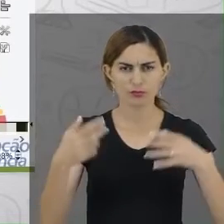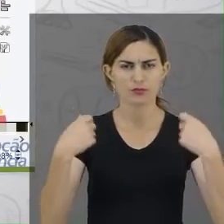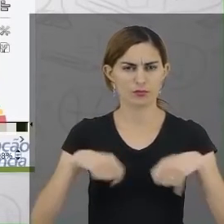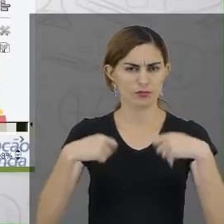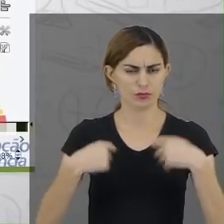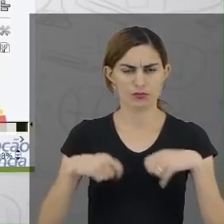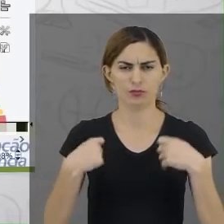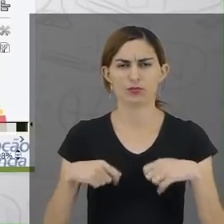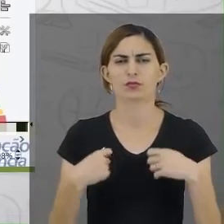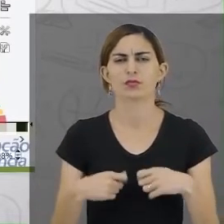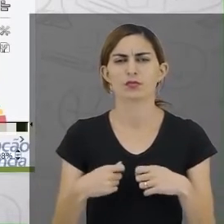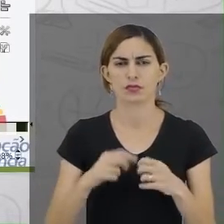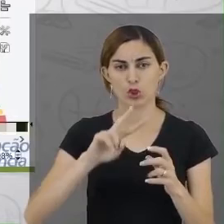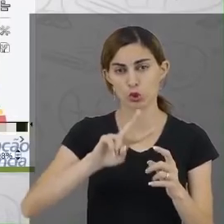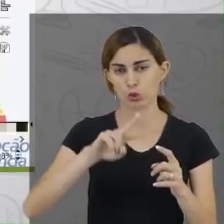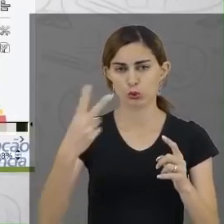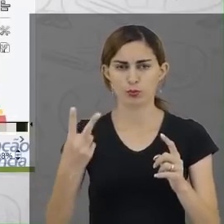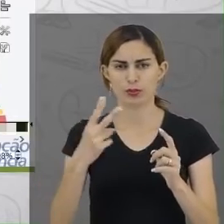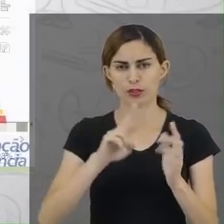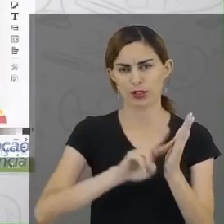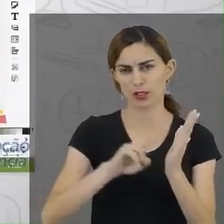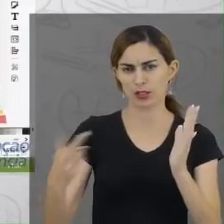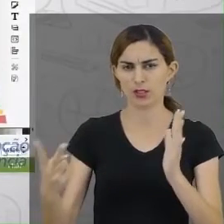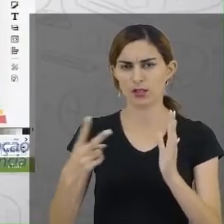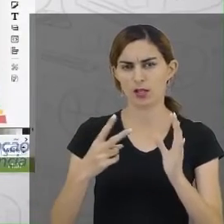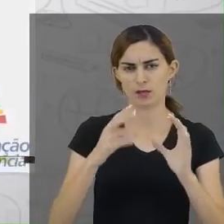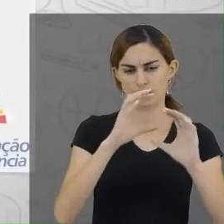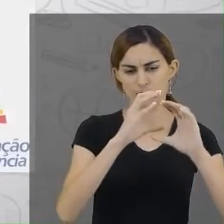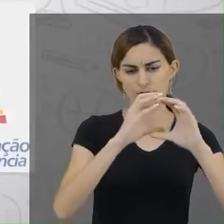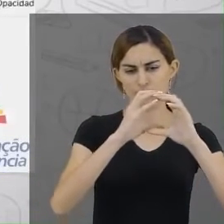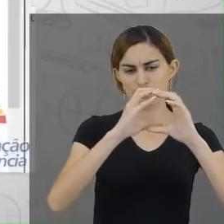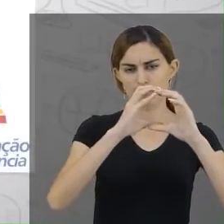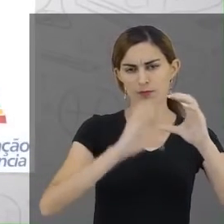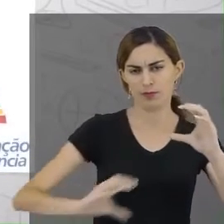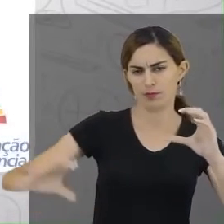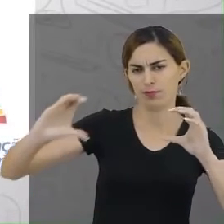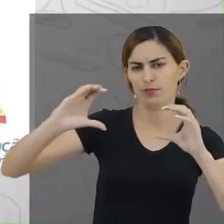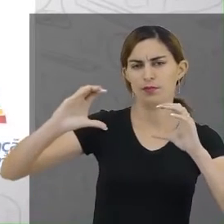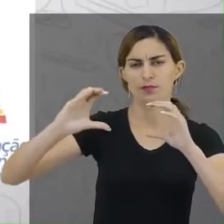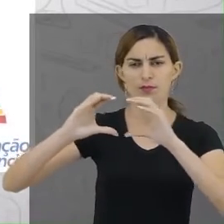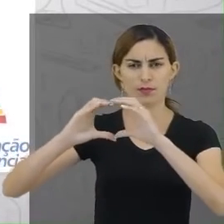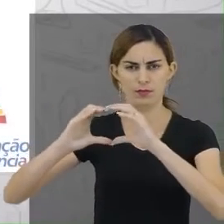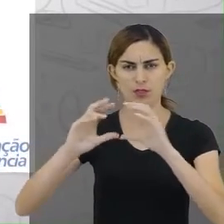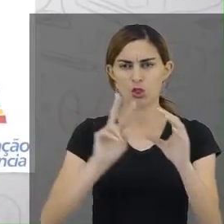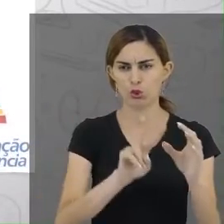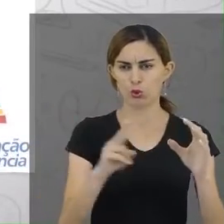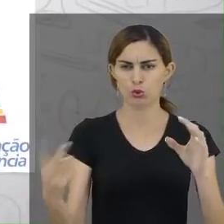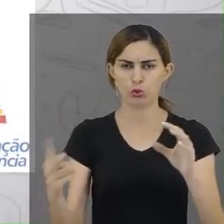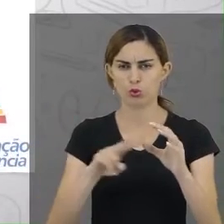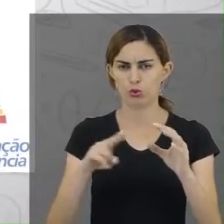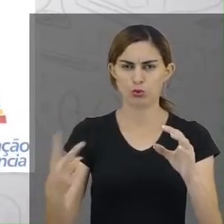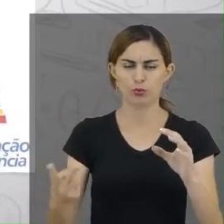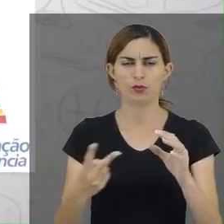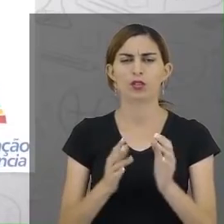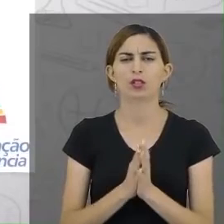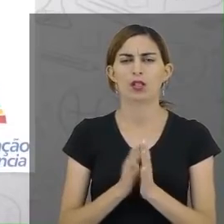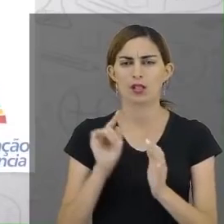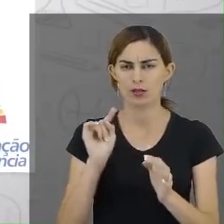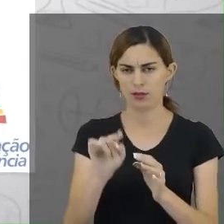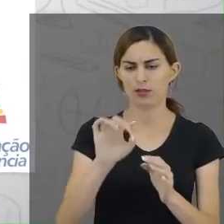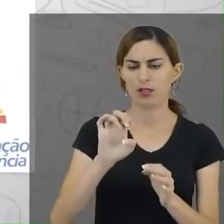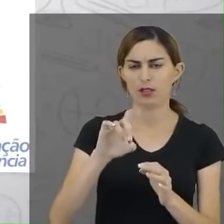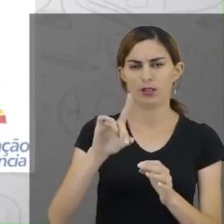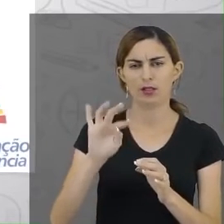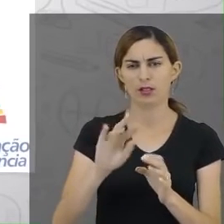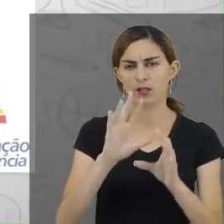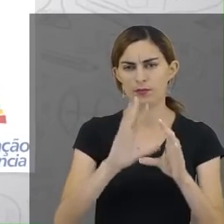Agora precisamos duplicar. Vamos agora fazer uma duplicação. Clica aqui em editar